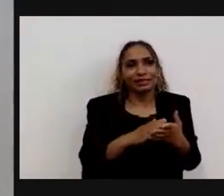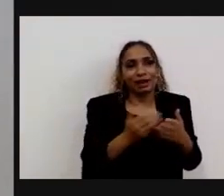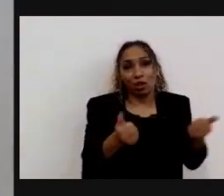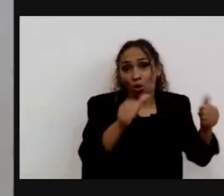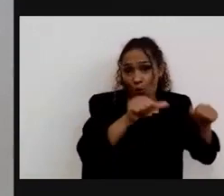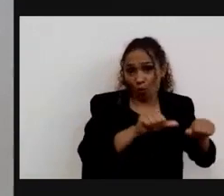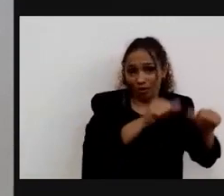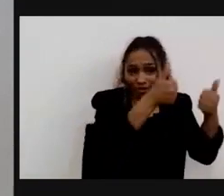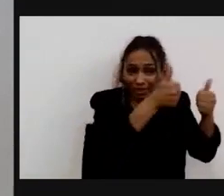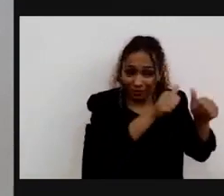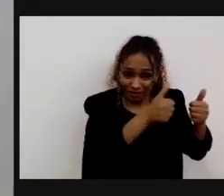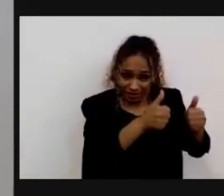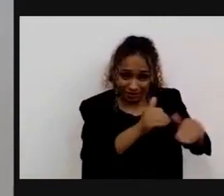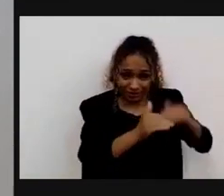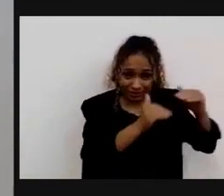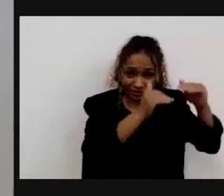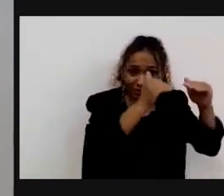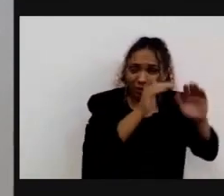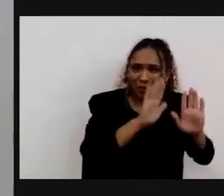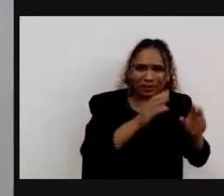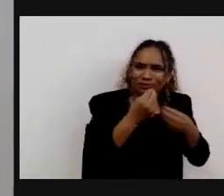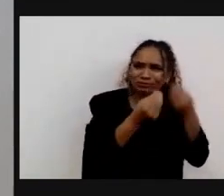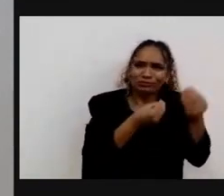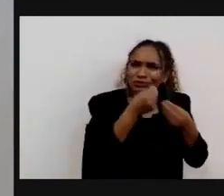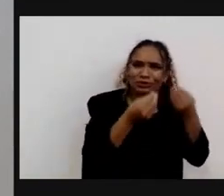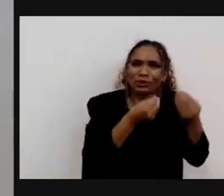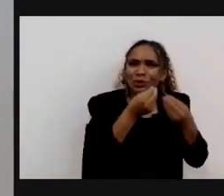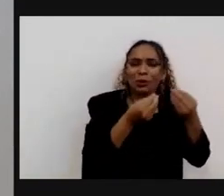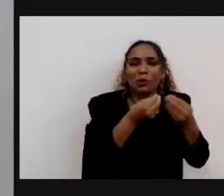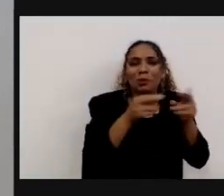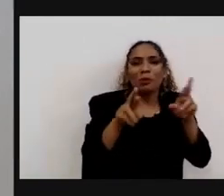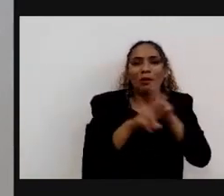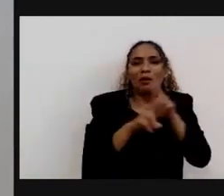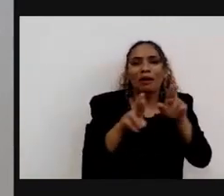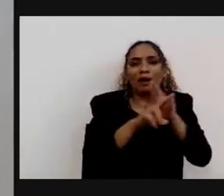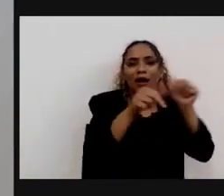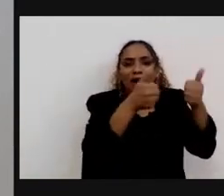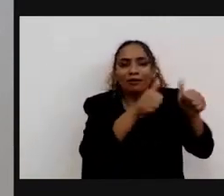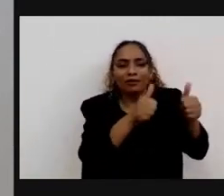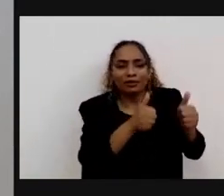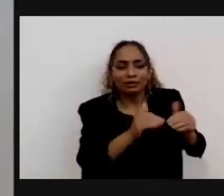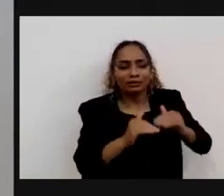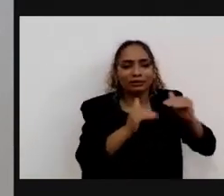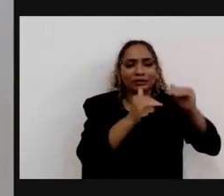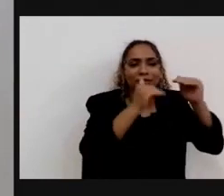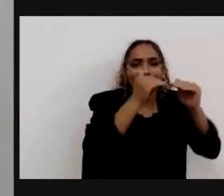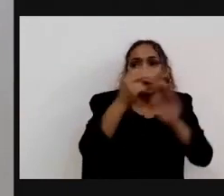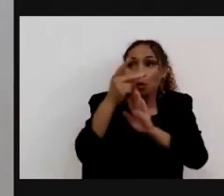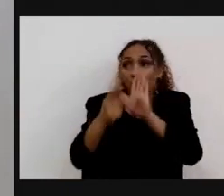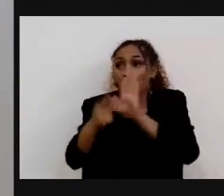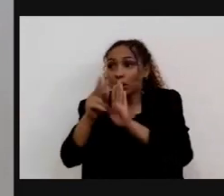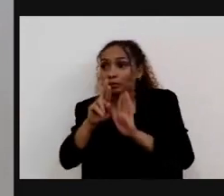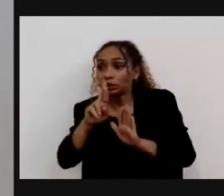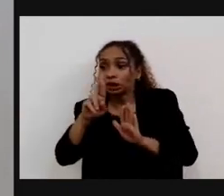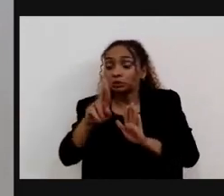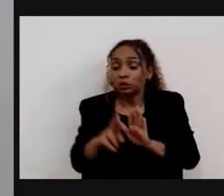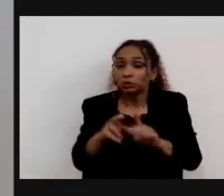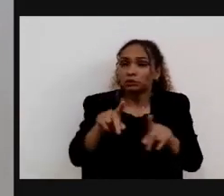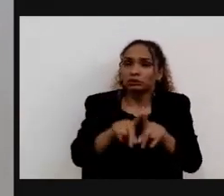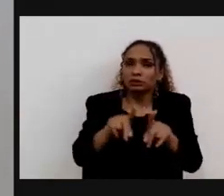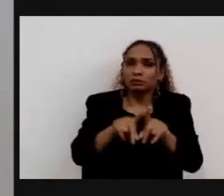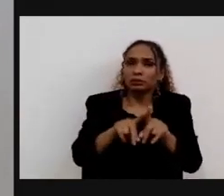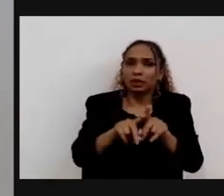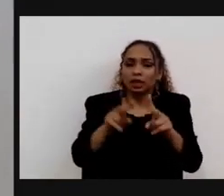avaliação desempenho mas como é que a gente pode correlacionar a avaliação de desempenho programa de resultado e